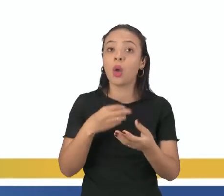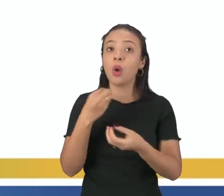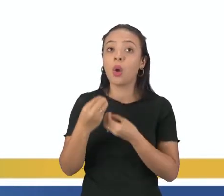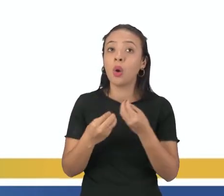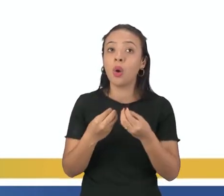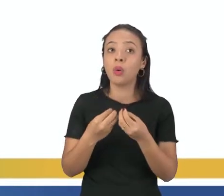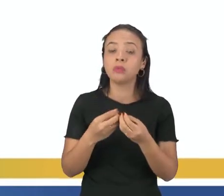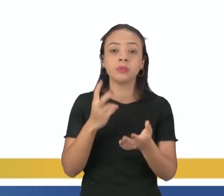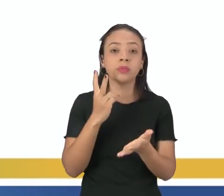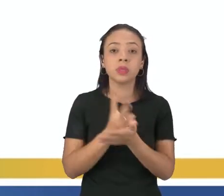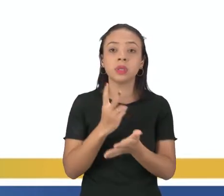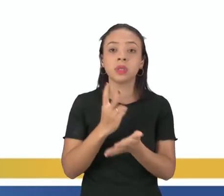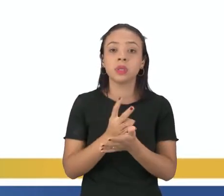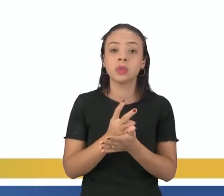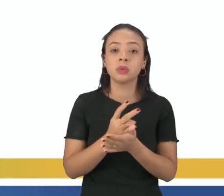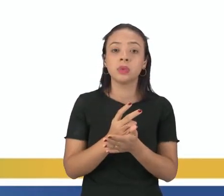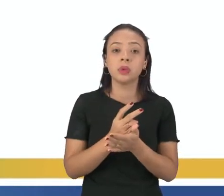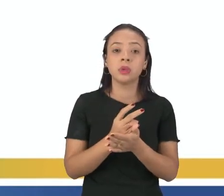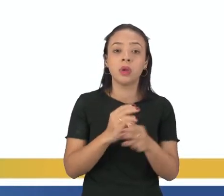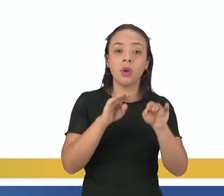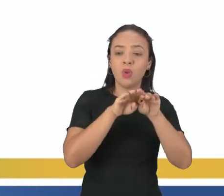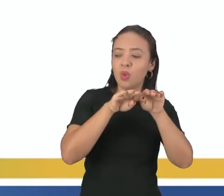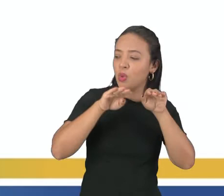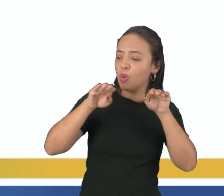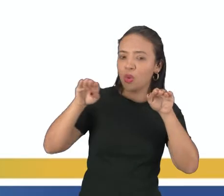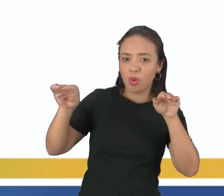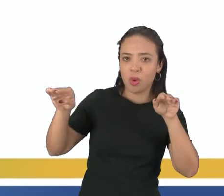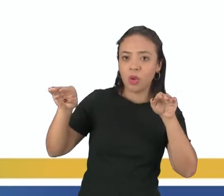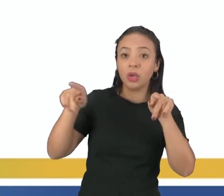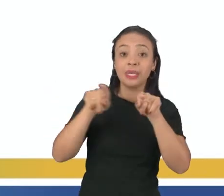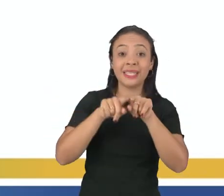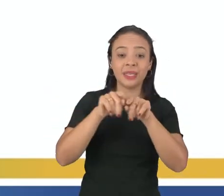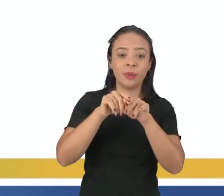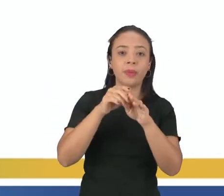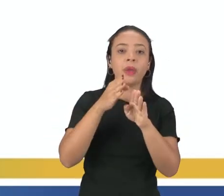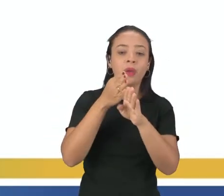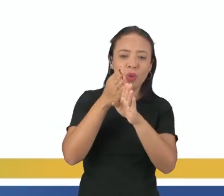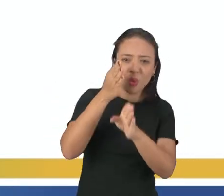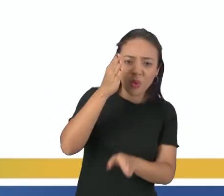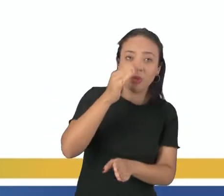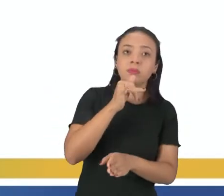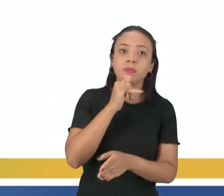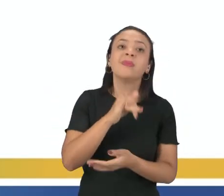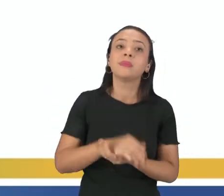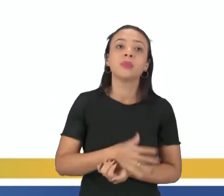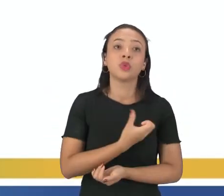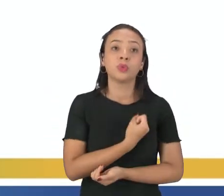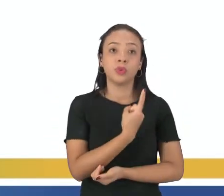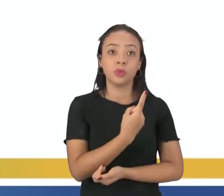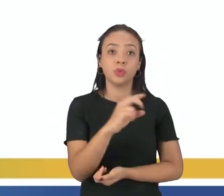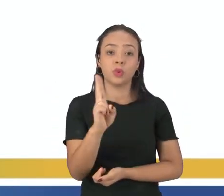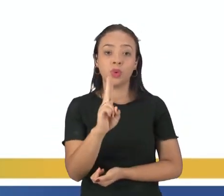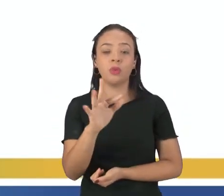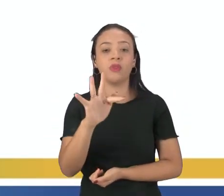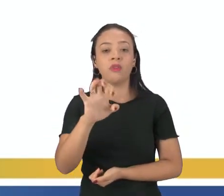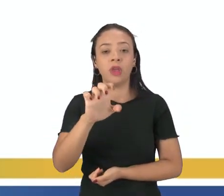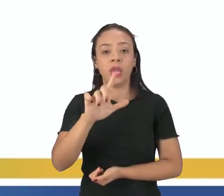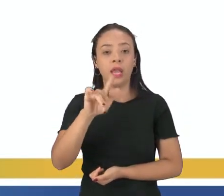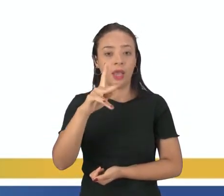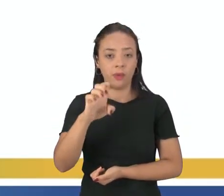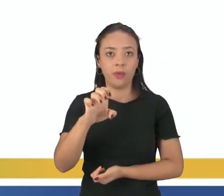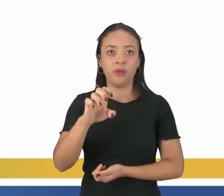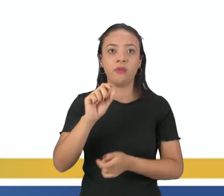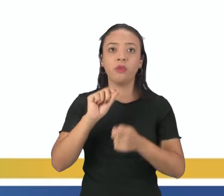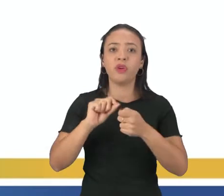sempre tem que ser feita horizontalmente e verticalmente, gente. Por exemplo, número 1, nome, Felipe,